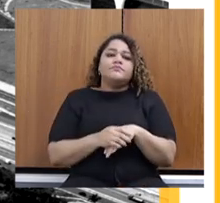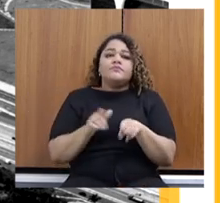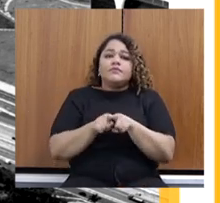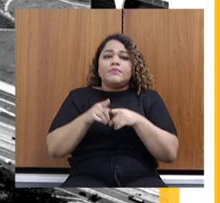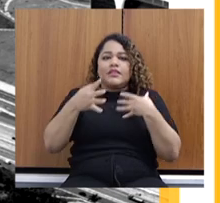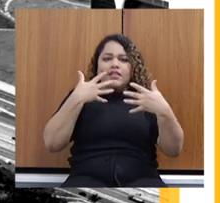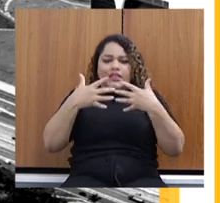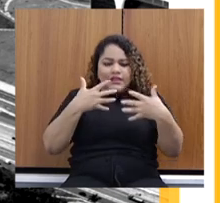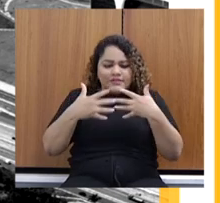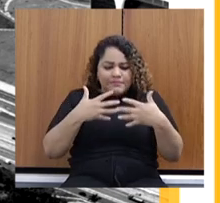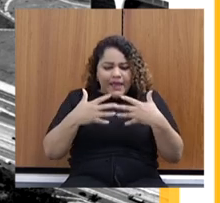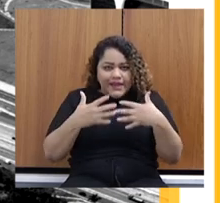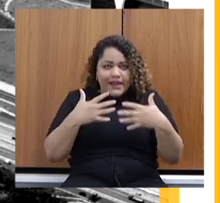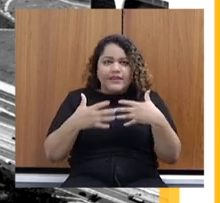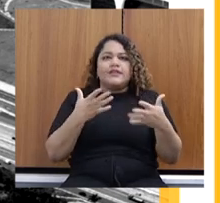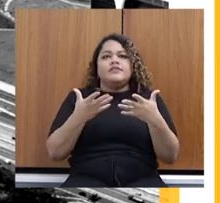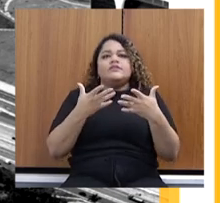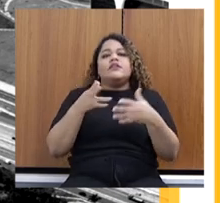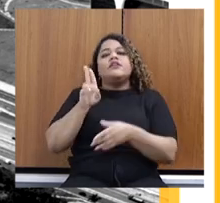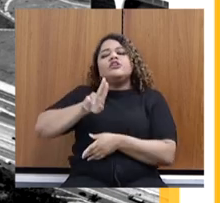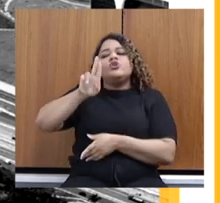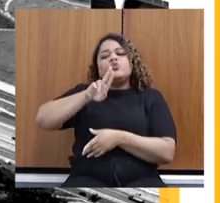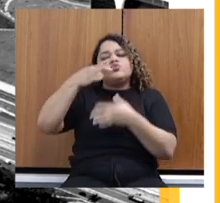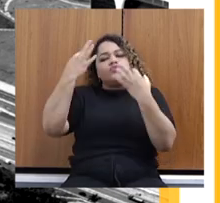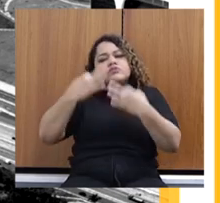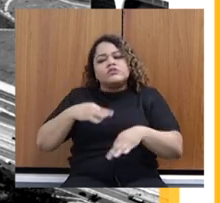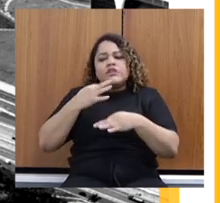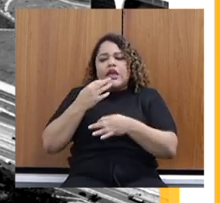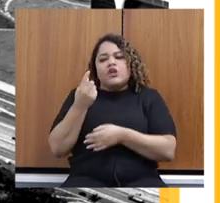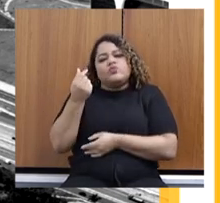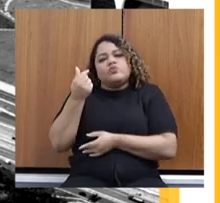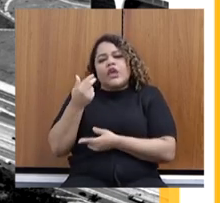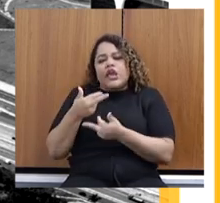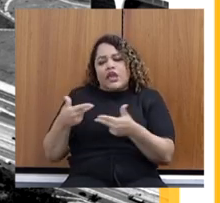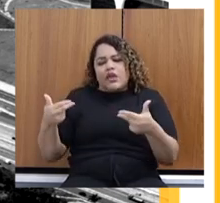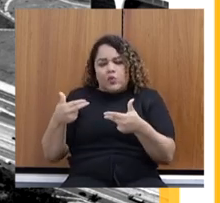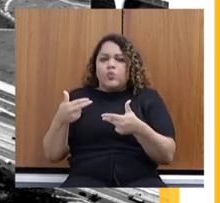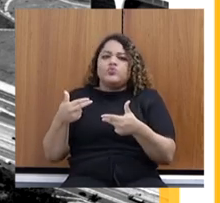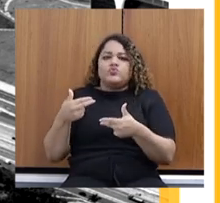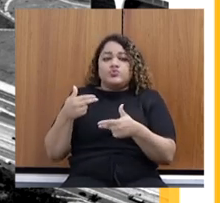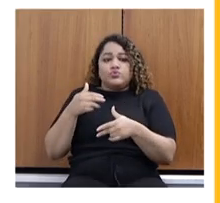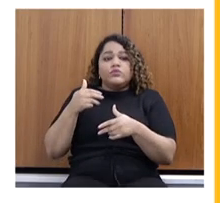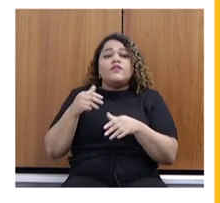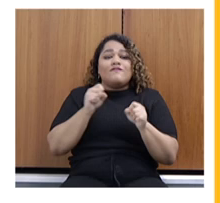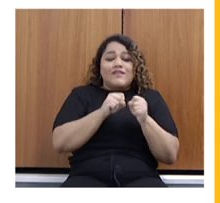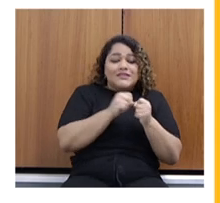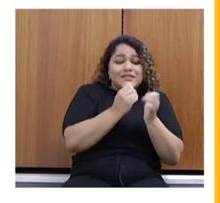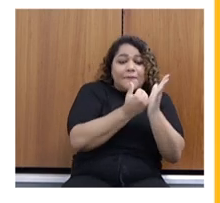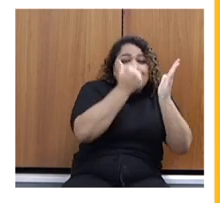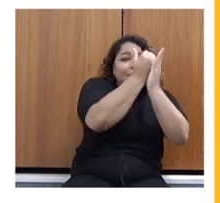a otimização de recursos no nosso Estado. Fazer mais com menos recursos.